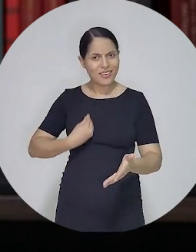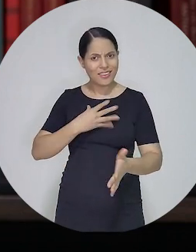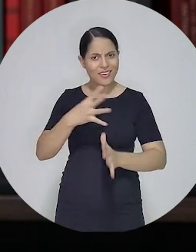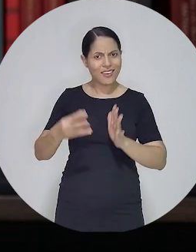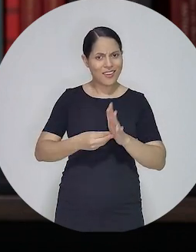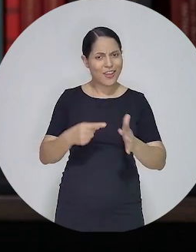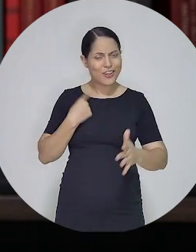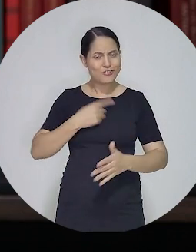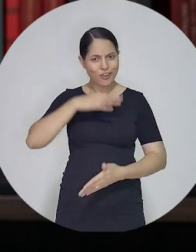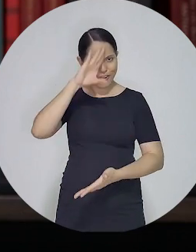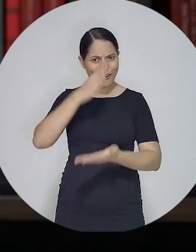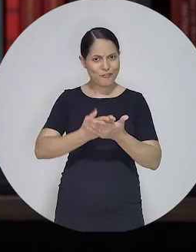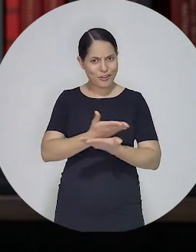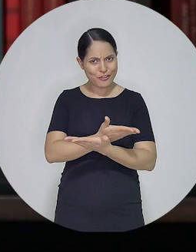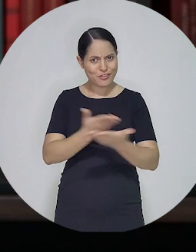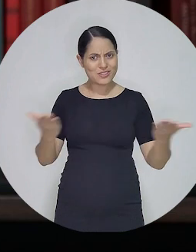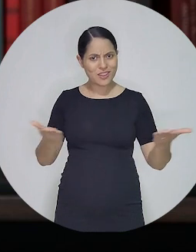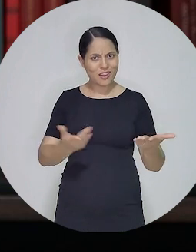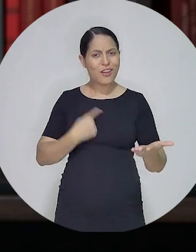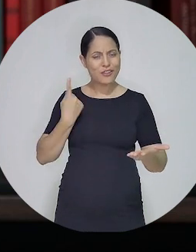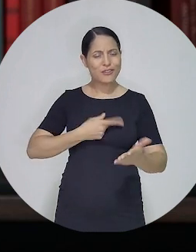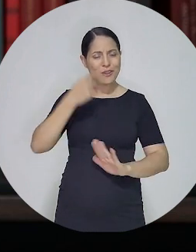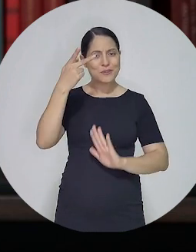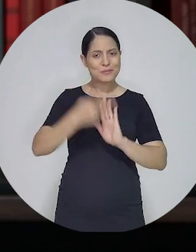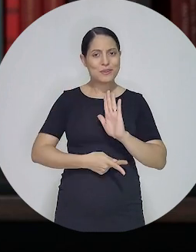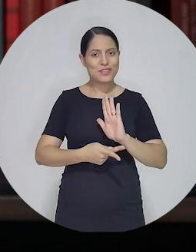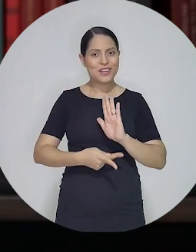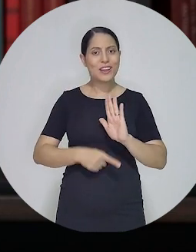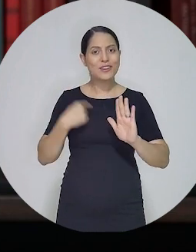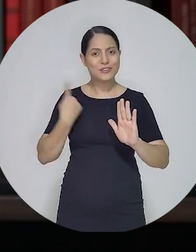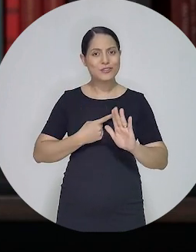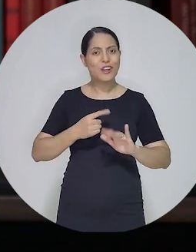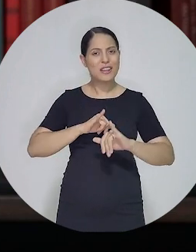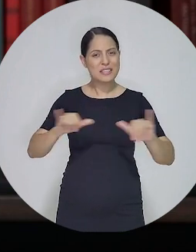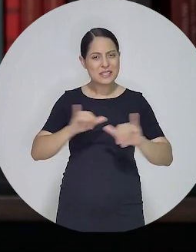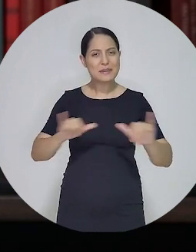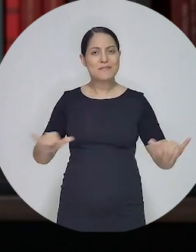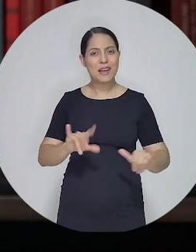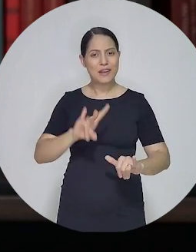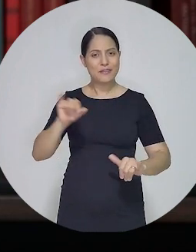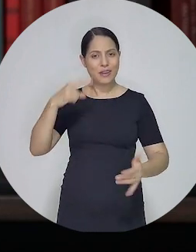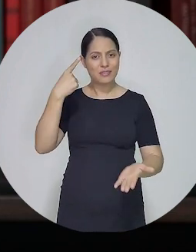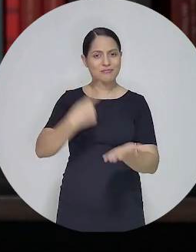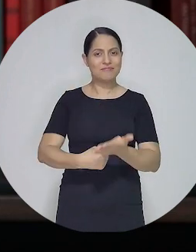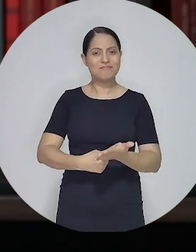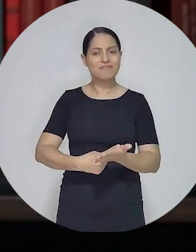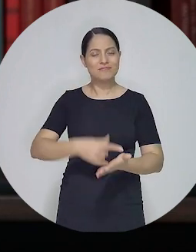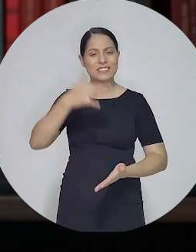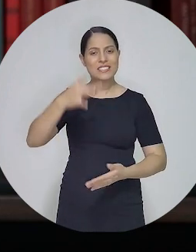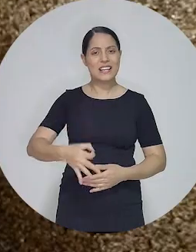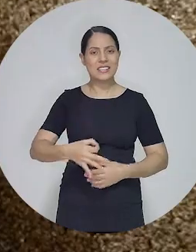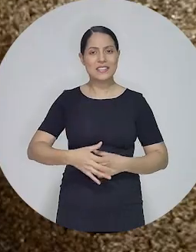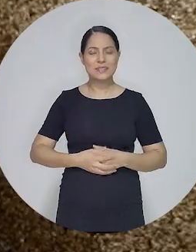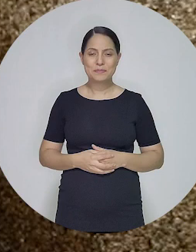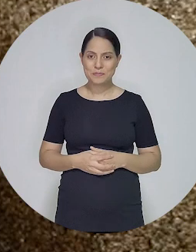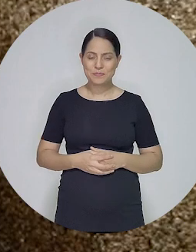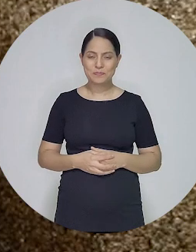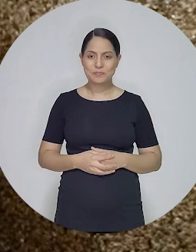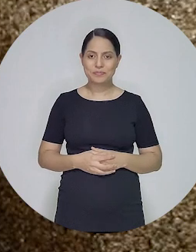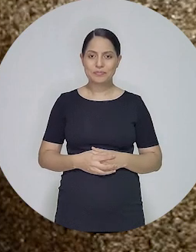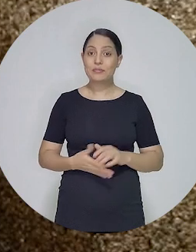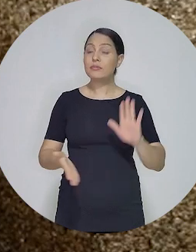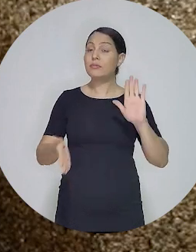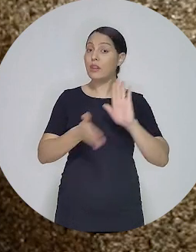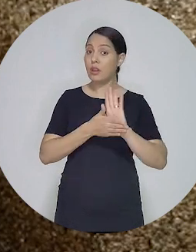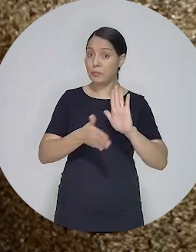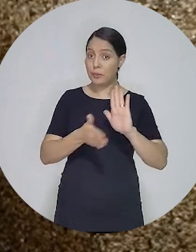em você e nós temos certeza que os nossos projetos que nós fizemos em campanha serão cumpridos. No momento que